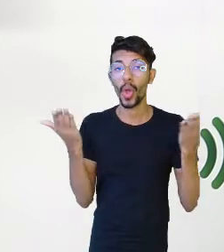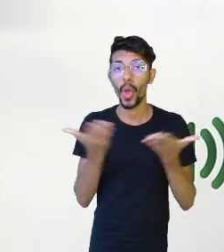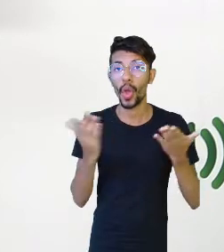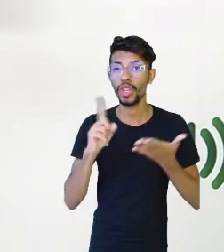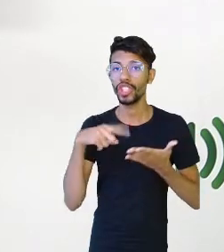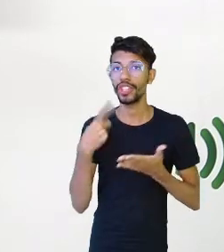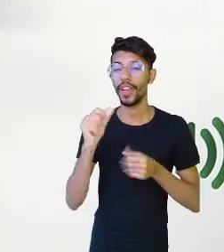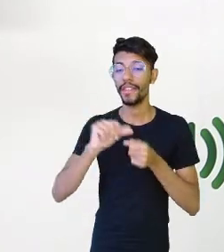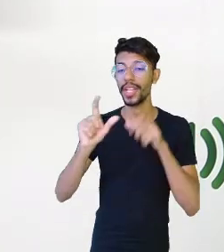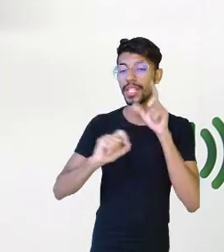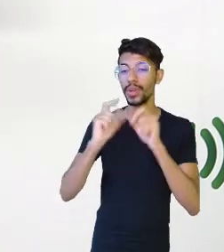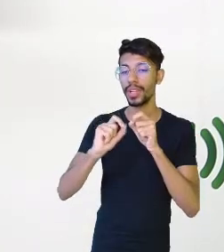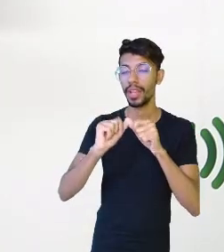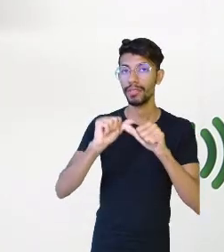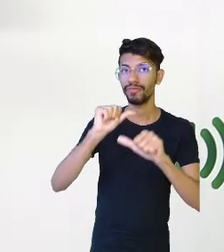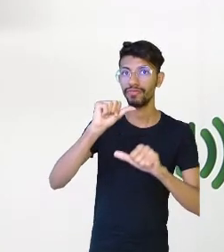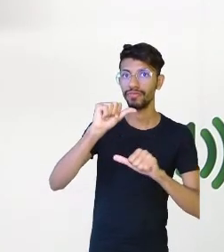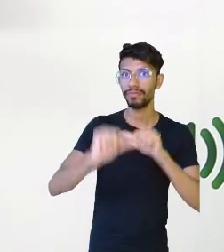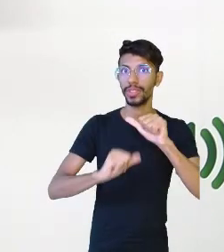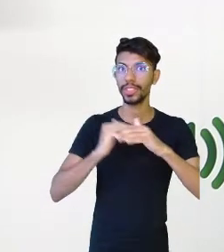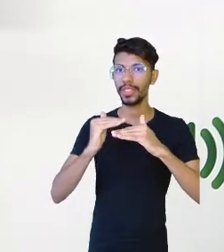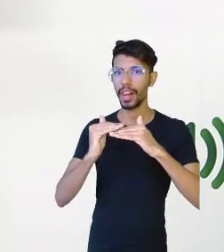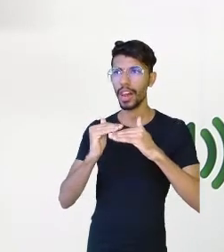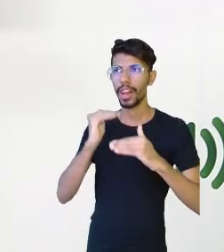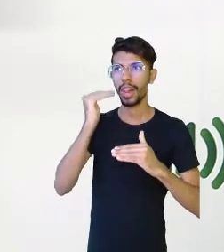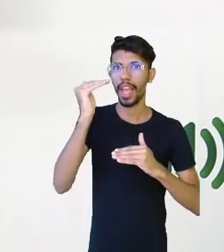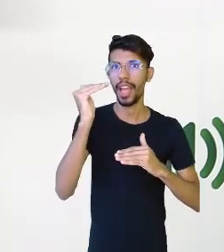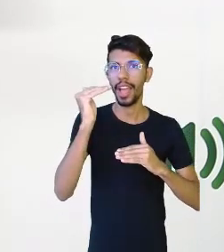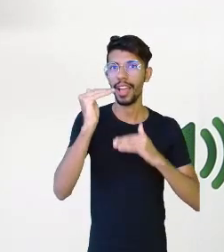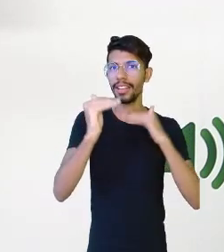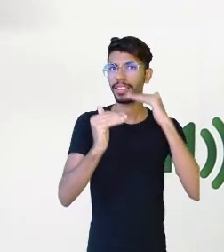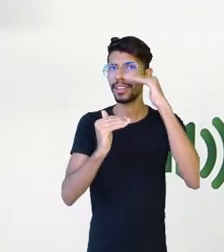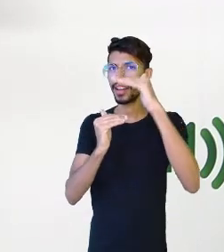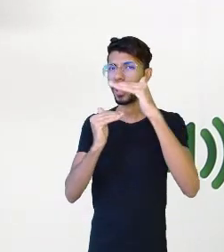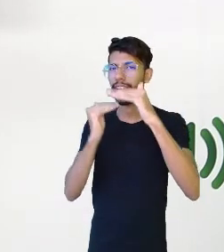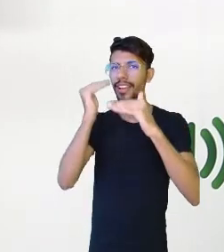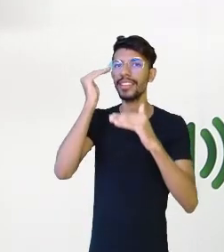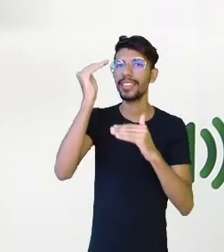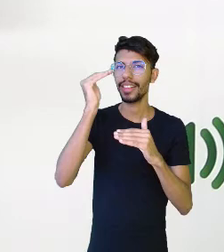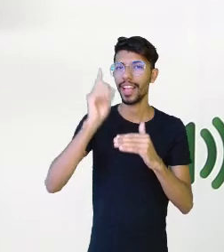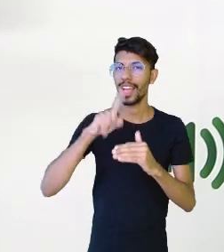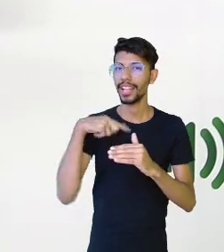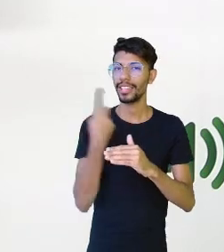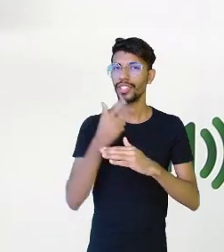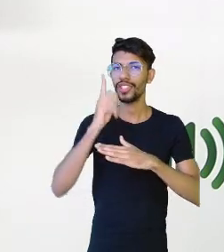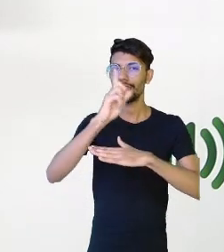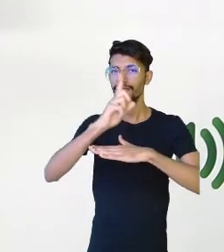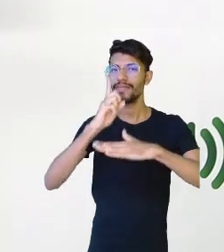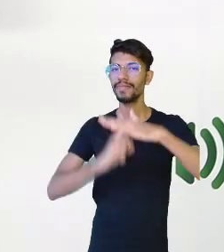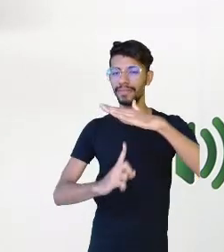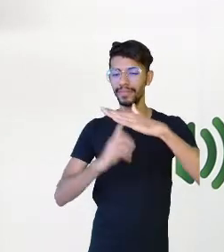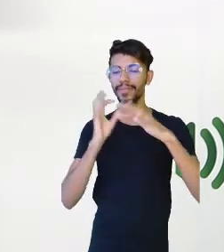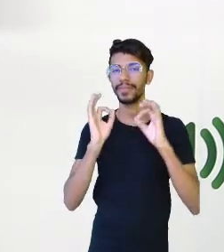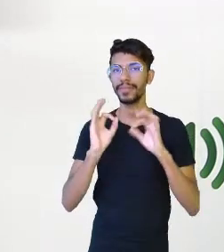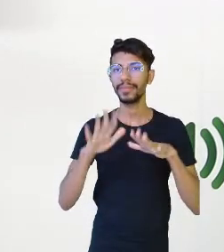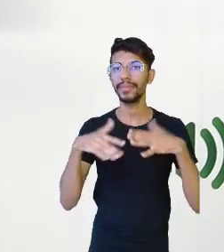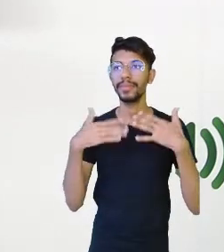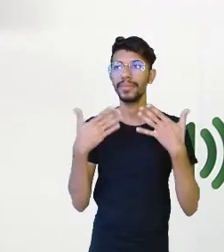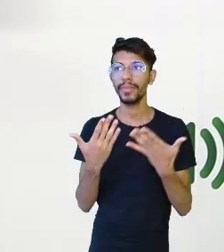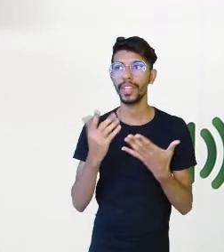de nível. A gente vai ir além das nossas frações. Vamos